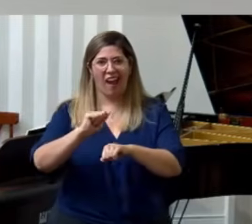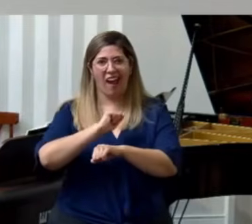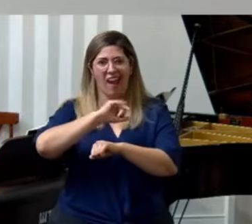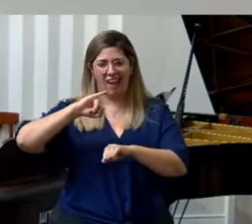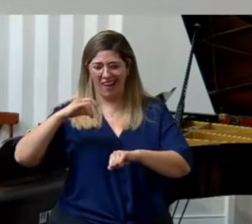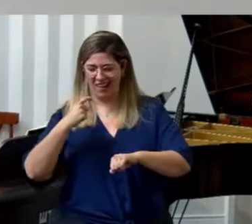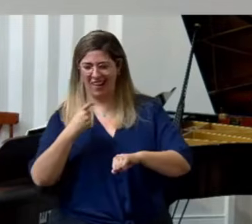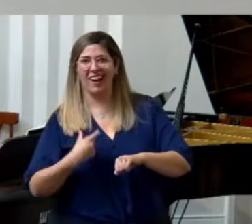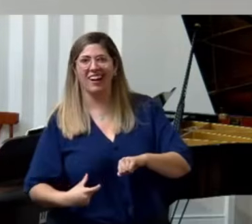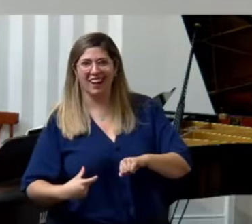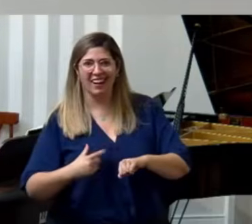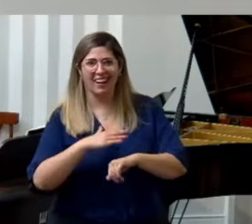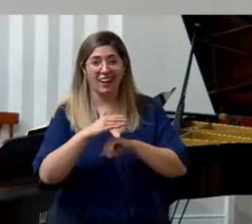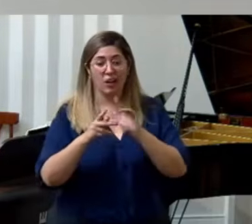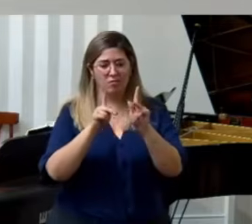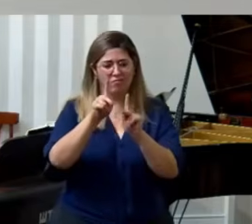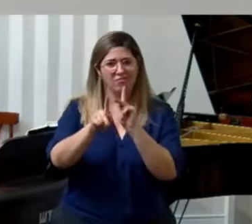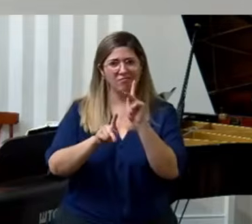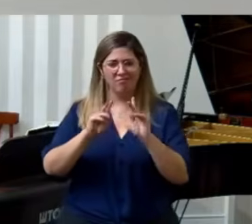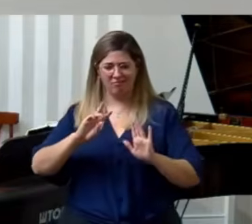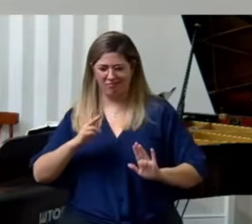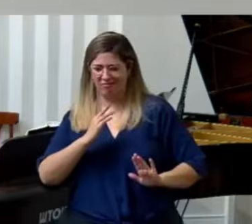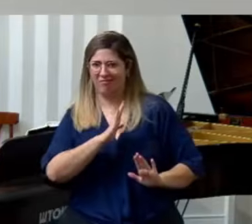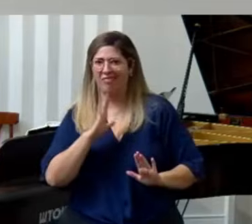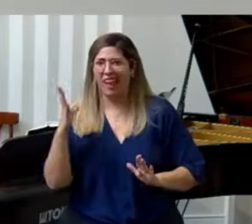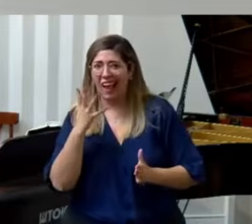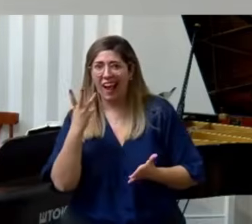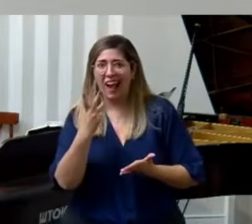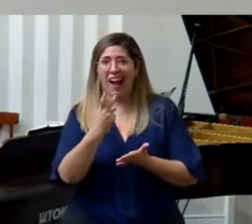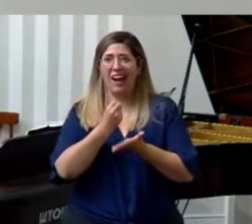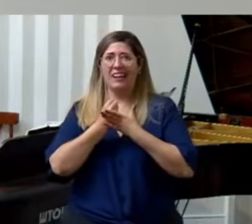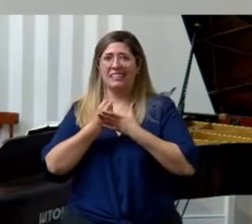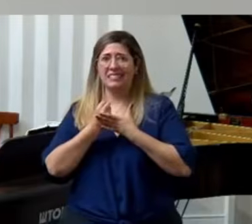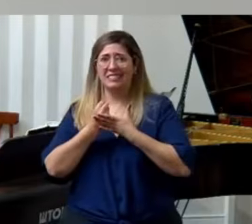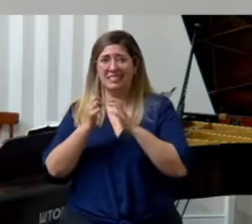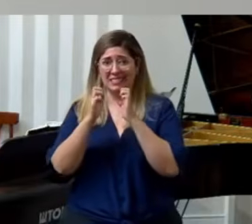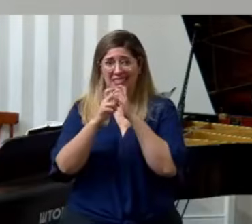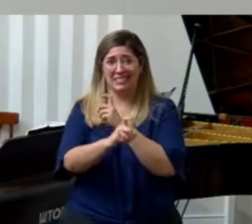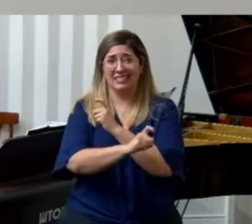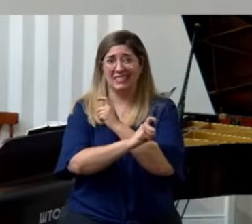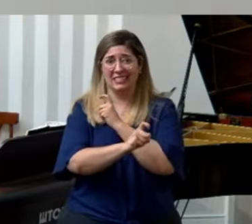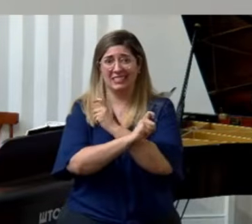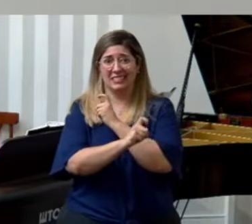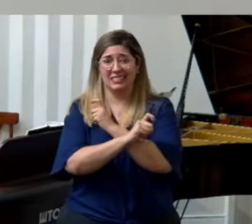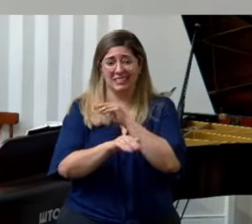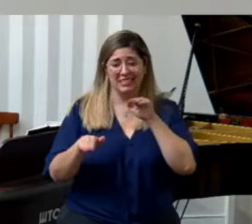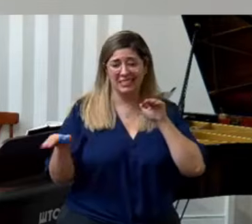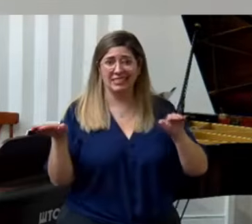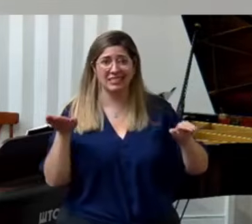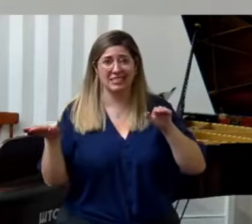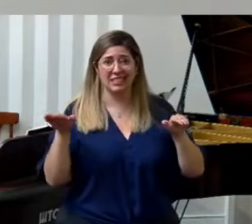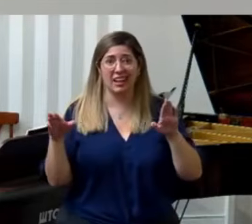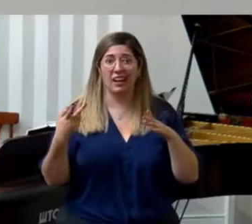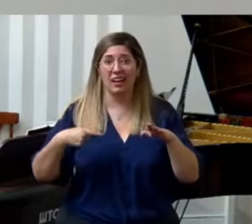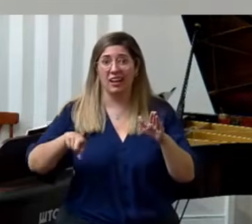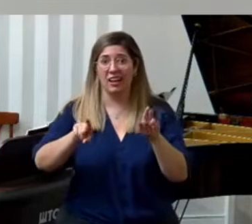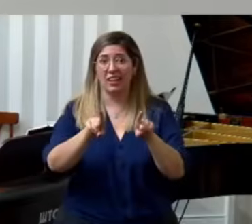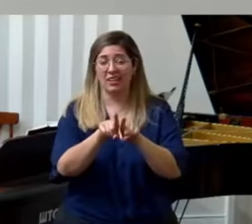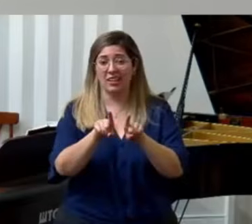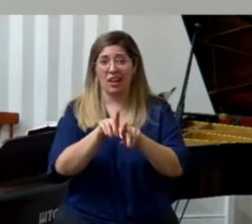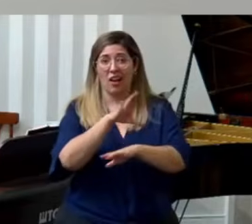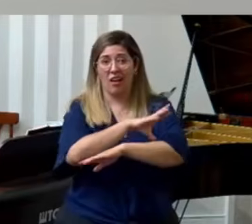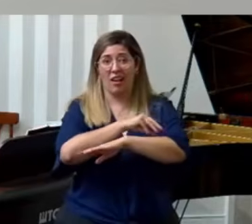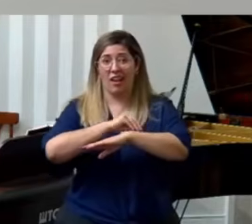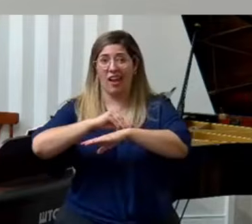família se expandiria para um povo, o povo hebreu, resgatado do meio das trevas do Egito para ser caminhado então para a terra de Canaã.